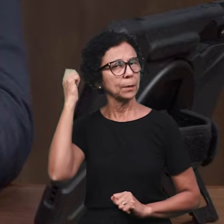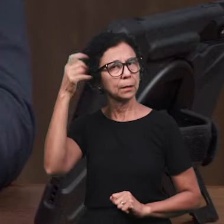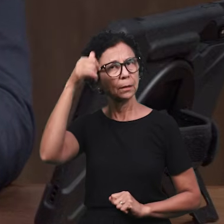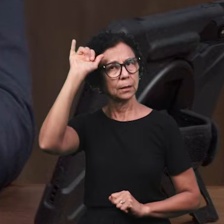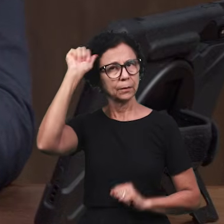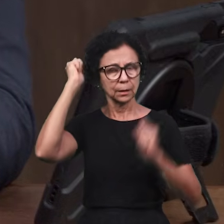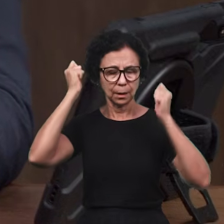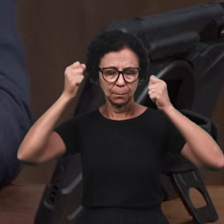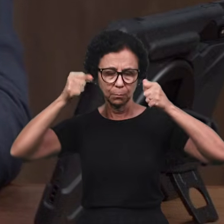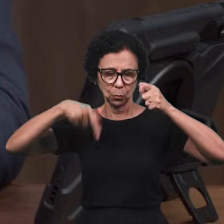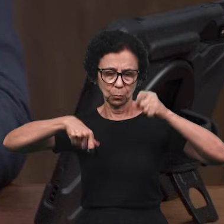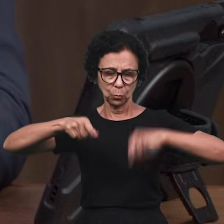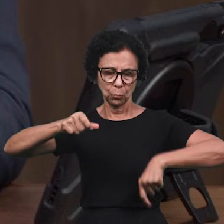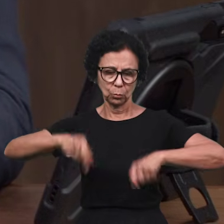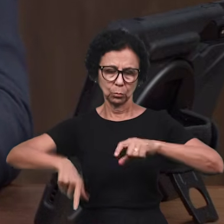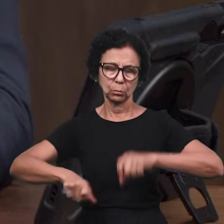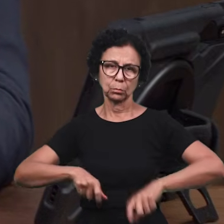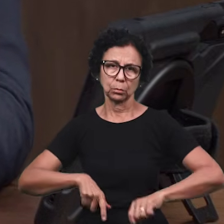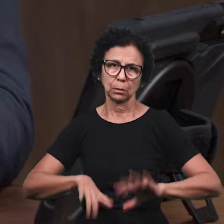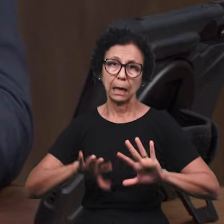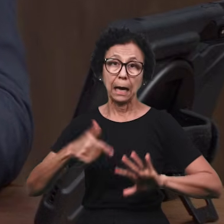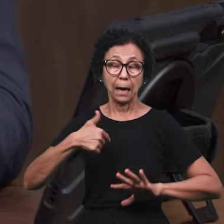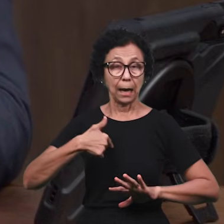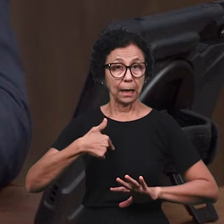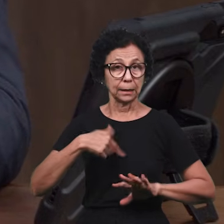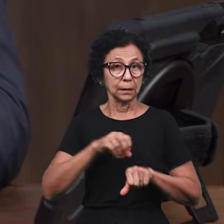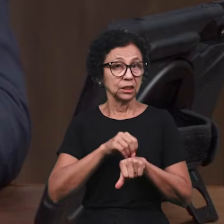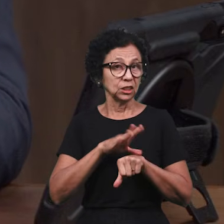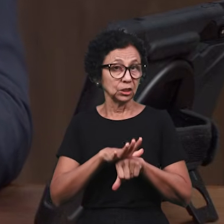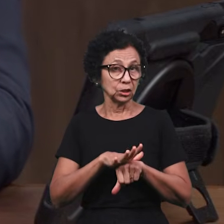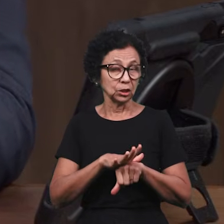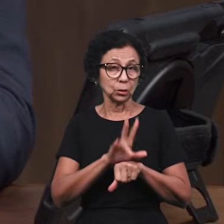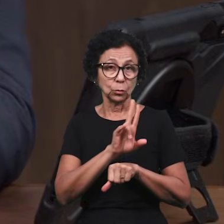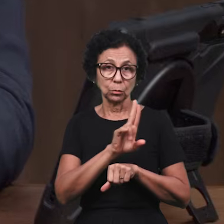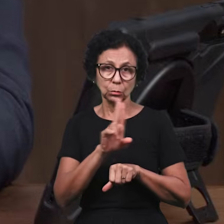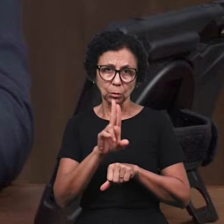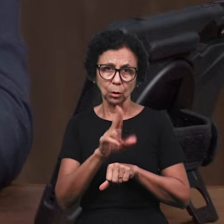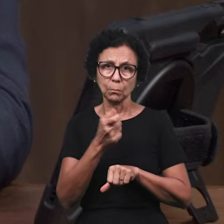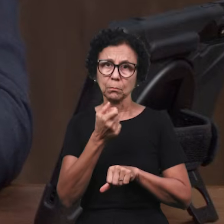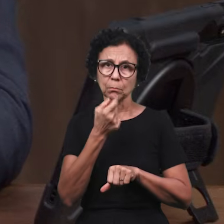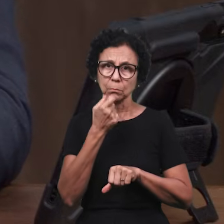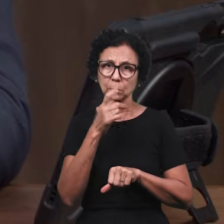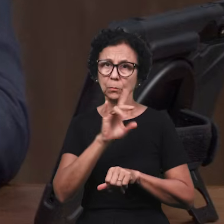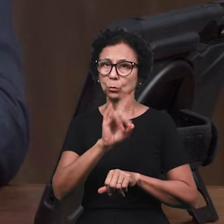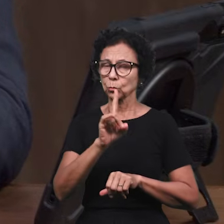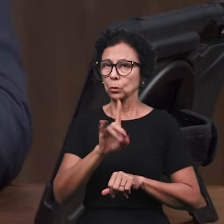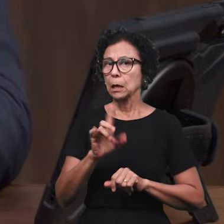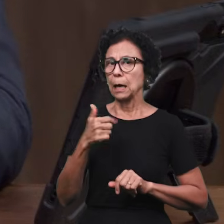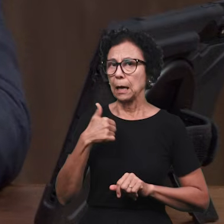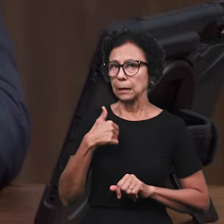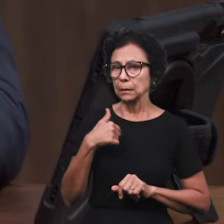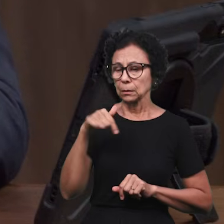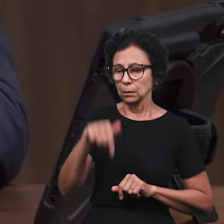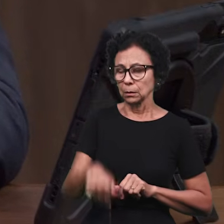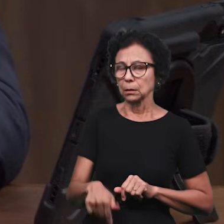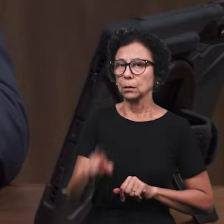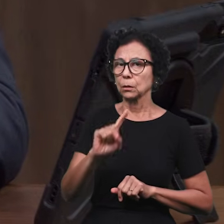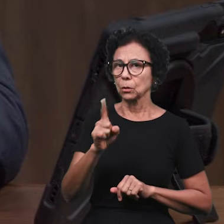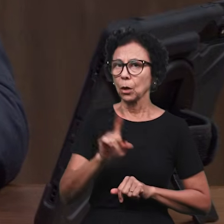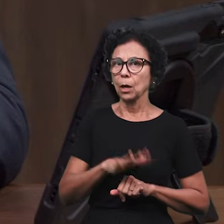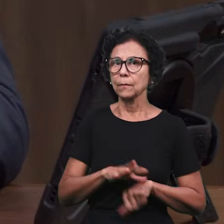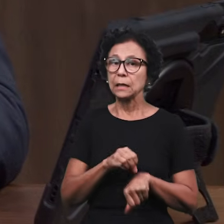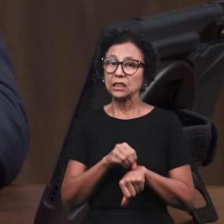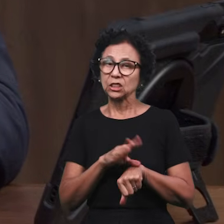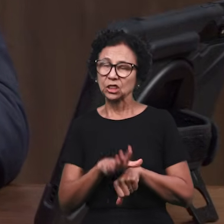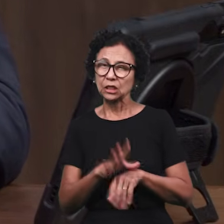induzir automedicação, né? E aqui nós não estamos para te sugerir um tratamento ou para abolir algum tratamento, né? Mas nós estamos